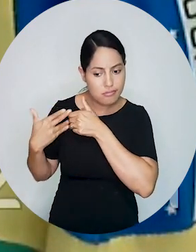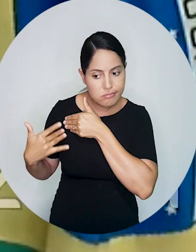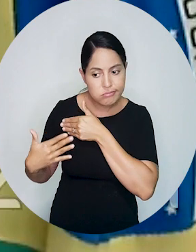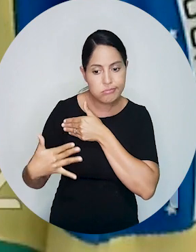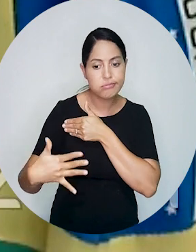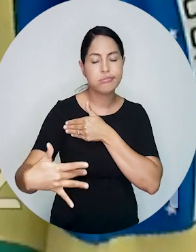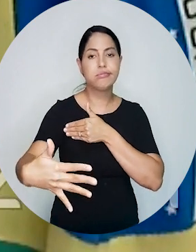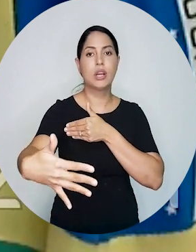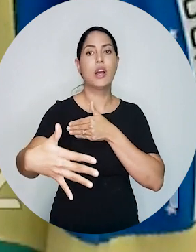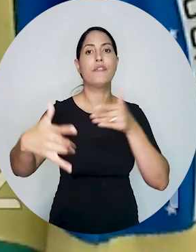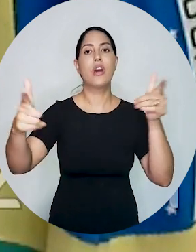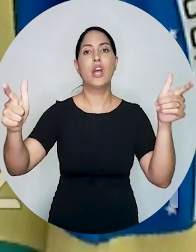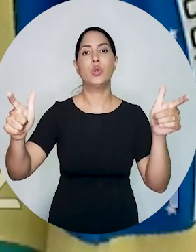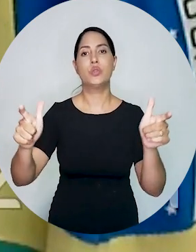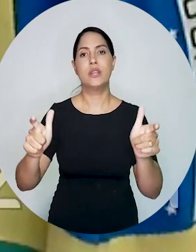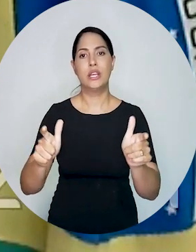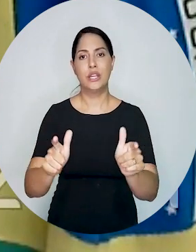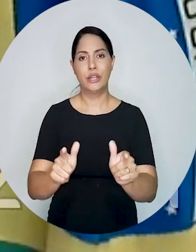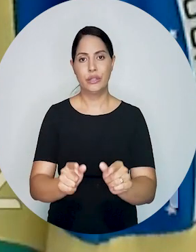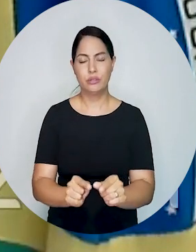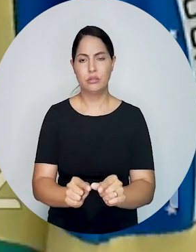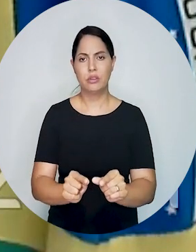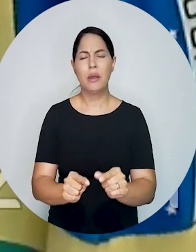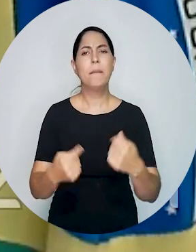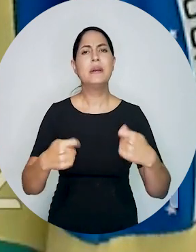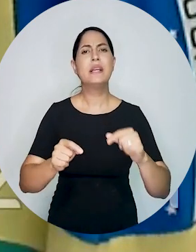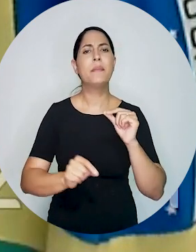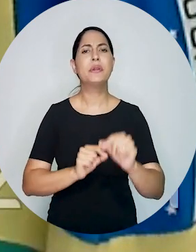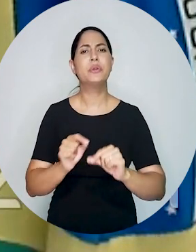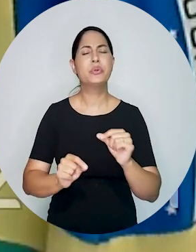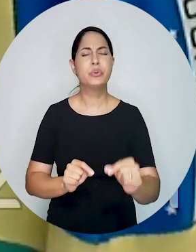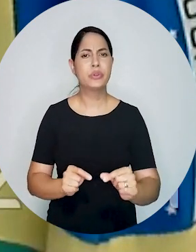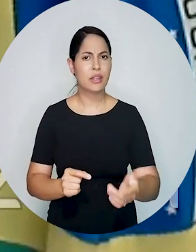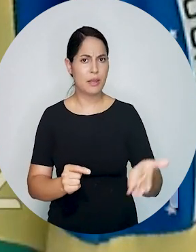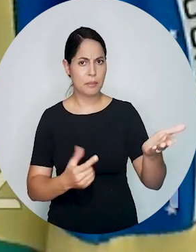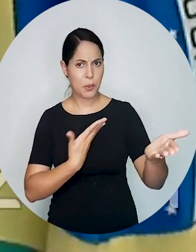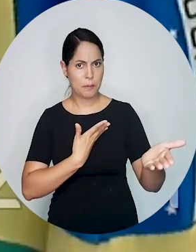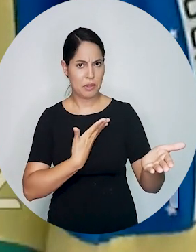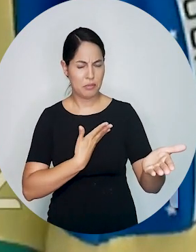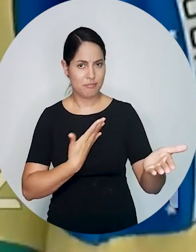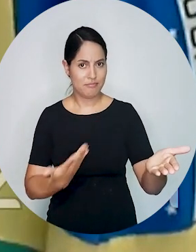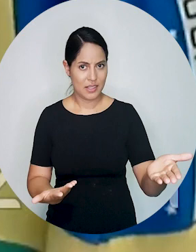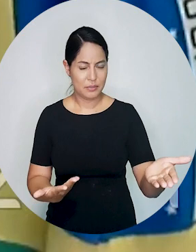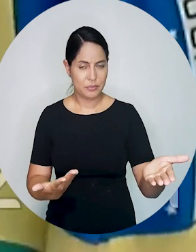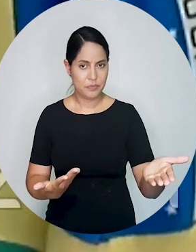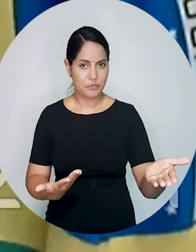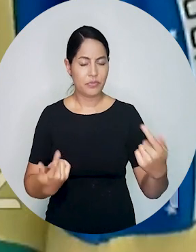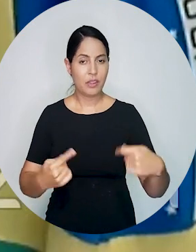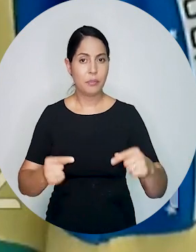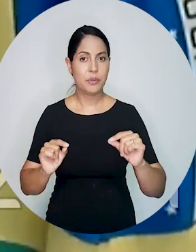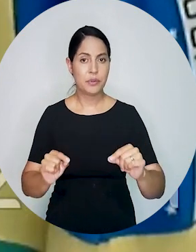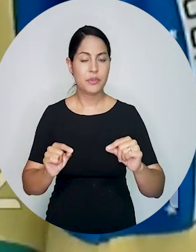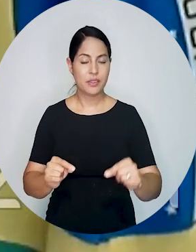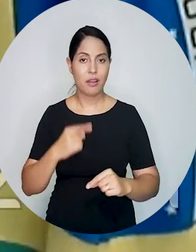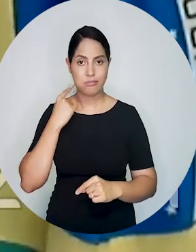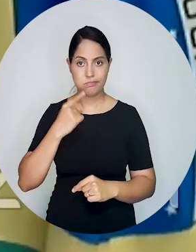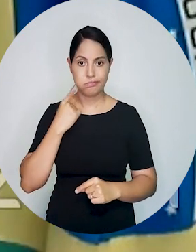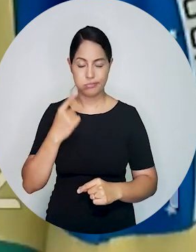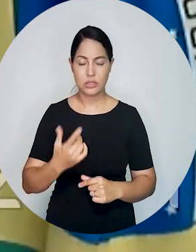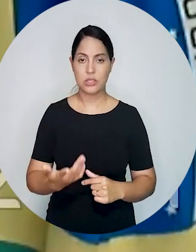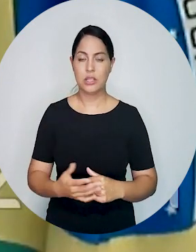que o ano passa, que os anos vão passando, vai diminuindo. Então, é preciso, meu caro, minha